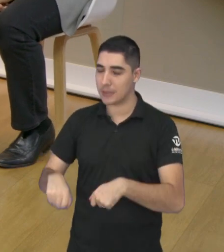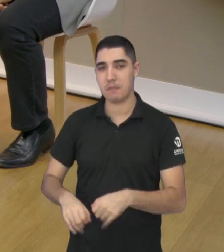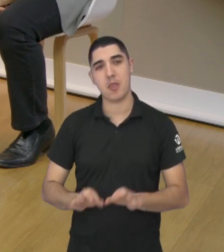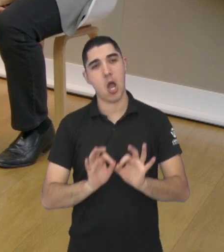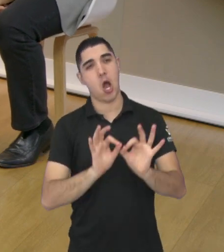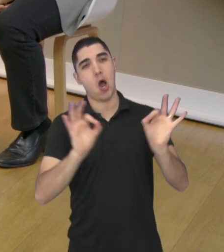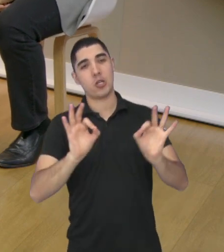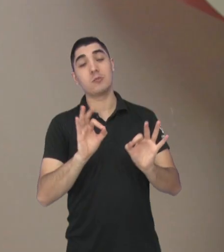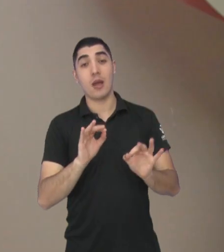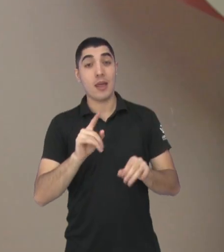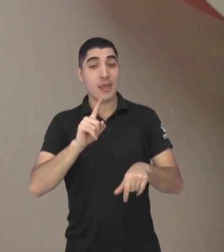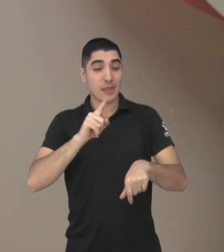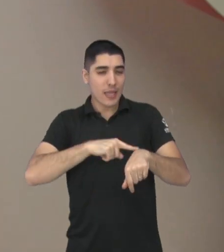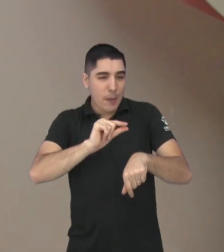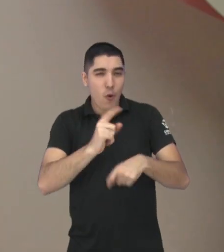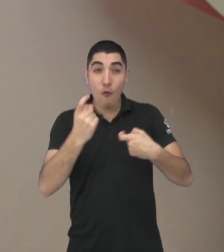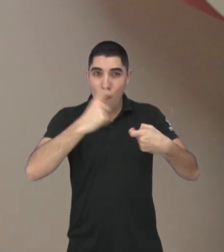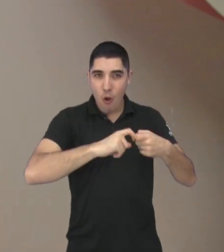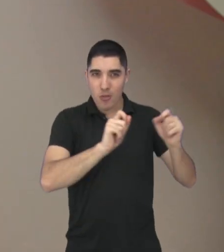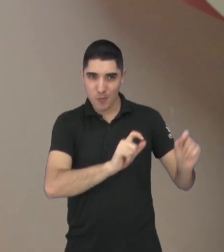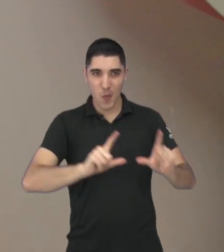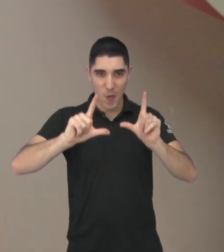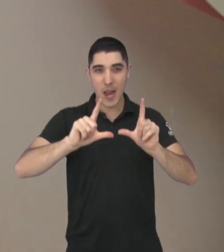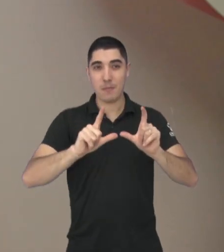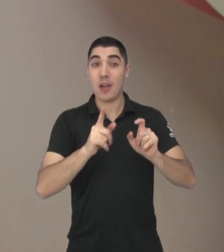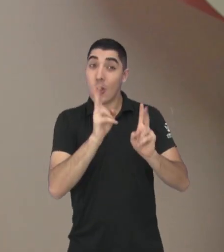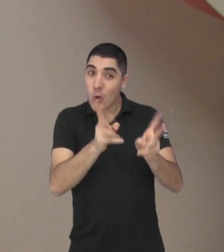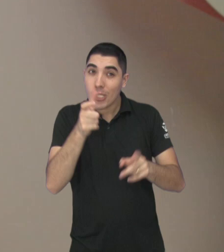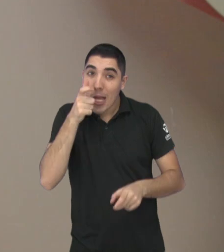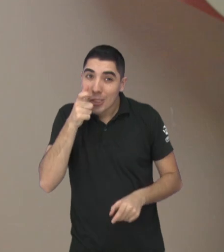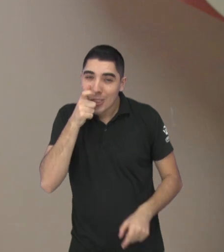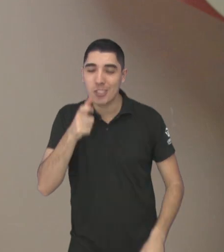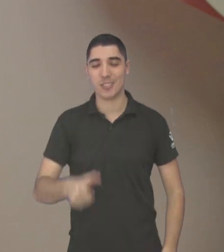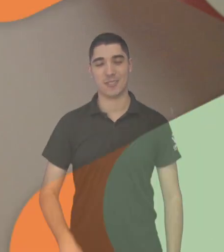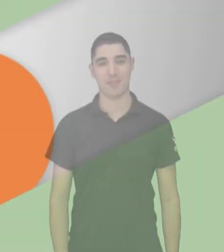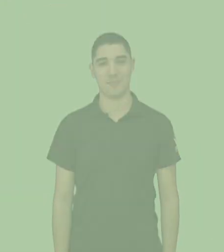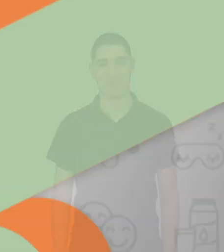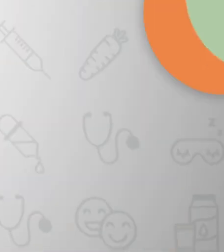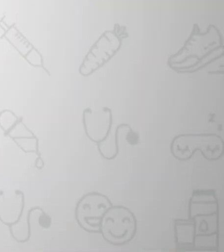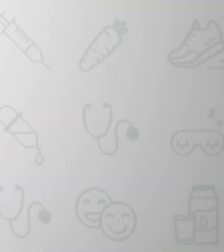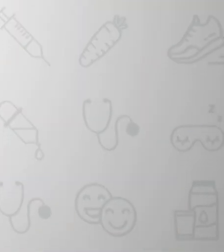Ótimo. Bom, daqui a pouquinho a gente volta, porque o assunto tá bem bacana, hein? Fica aí.